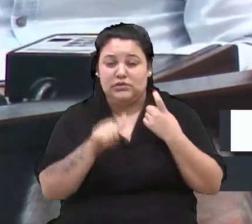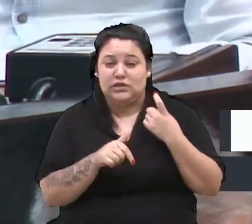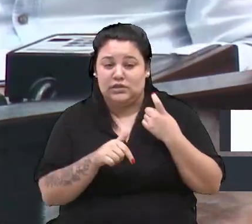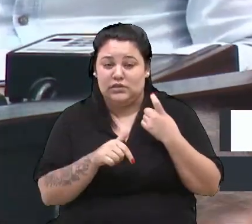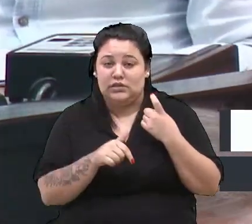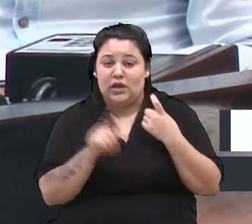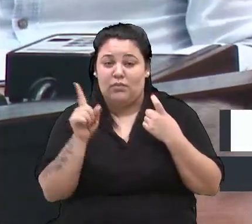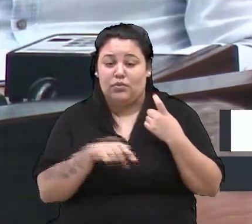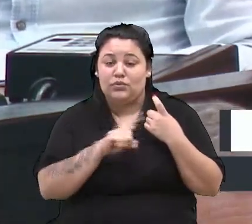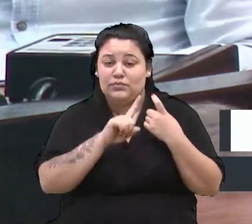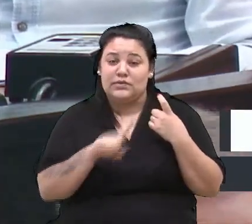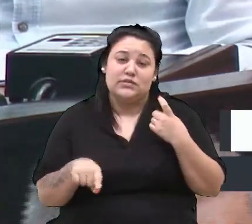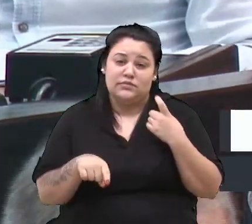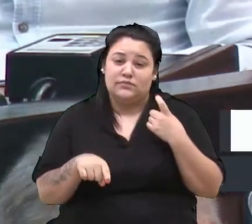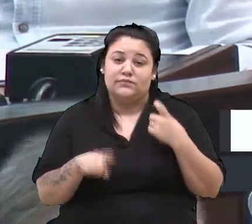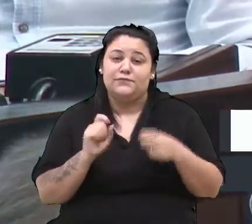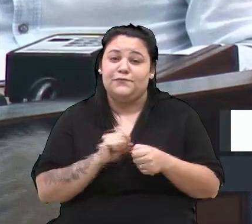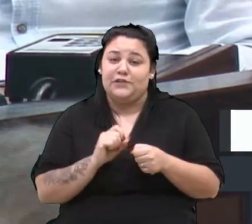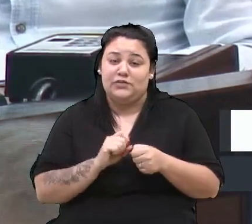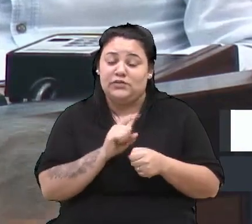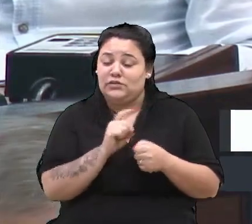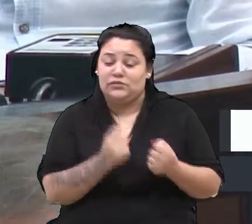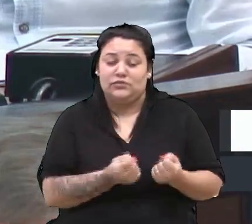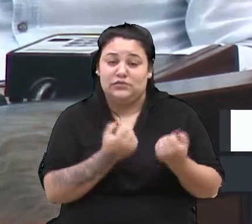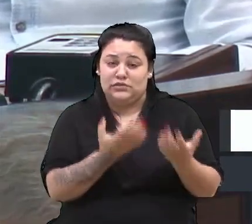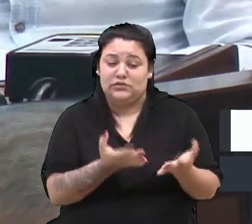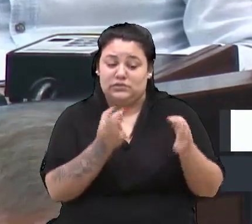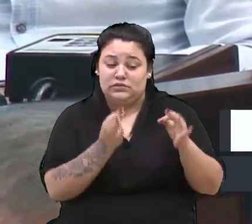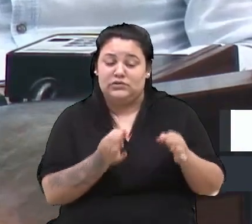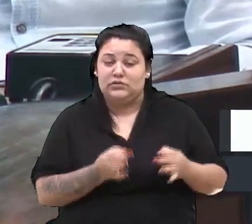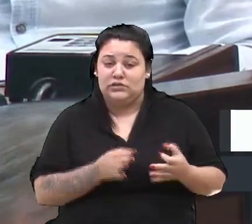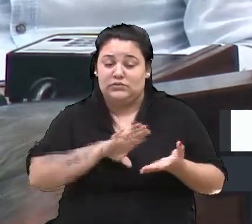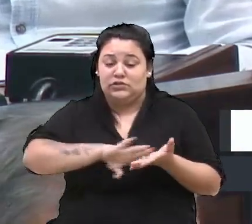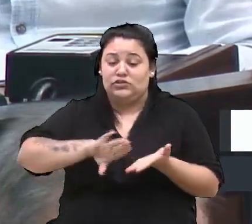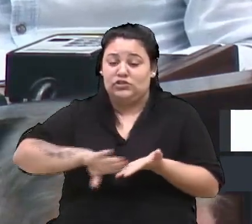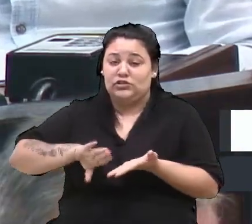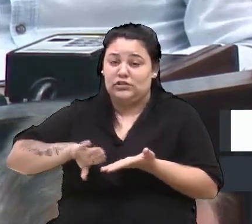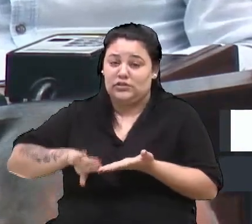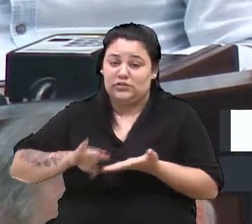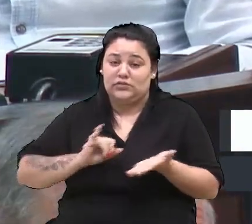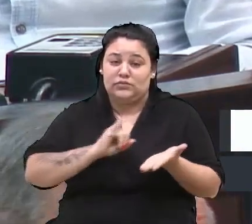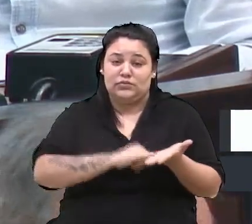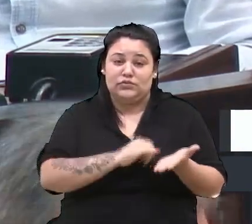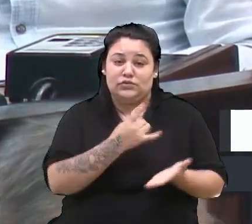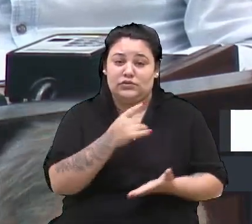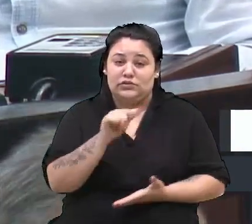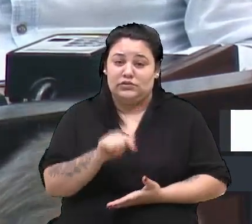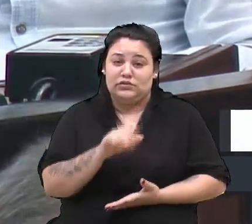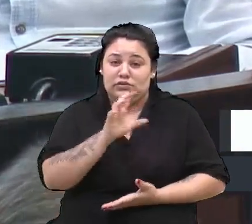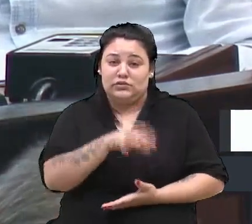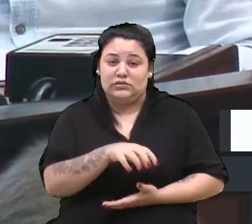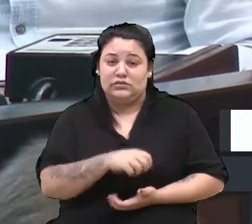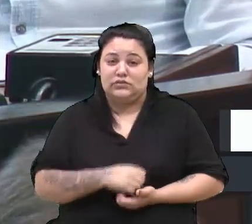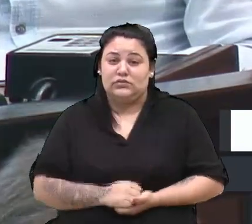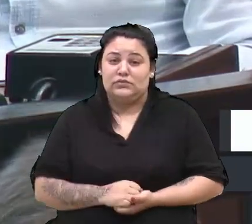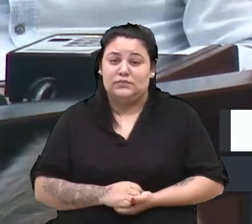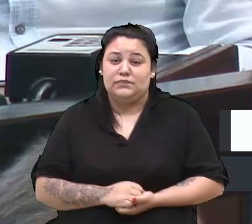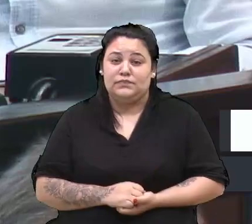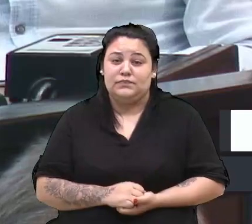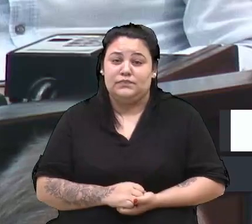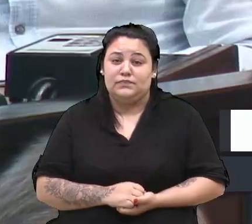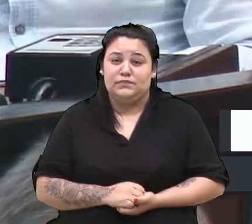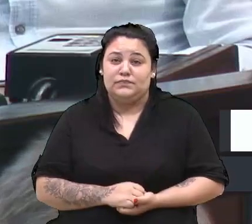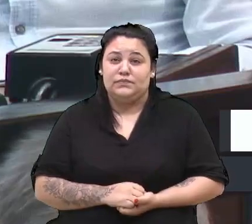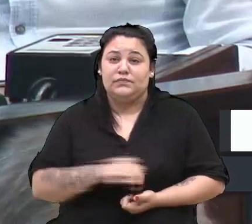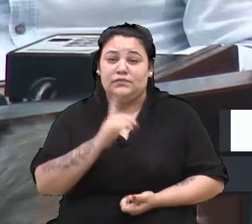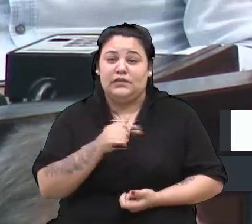foi feito, não dando a condição da desoneração dos 17 setores. Bom, está lá na Câmara